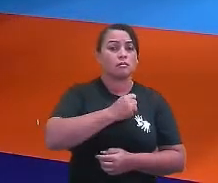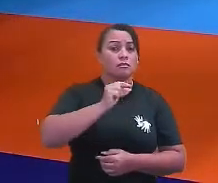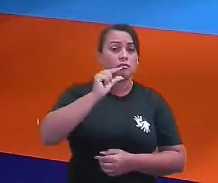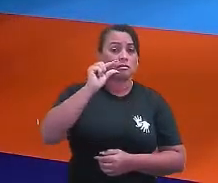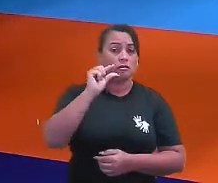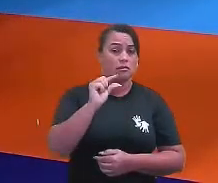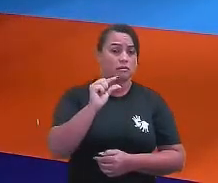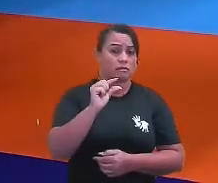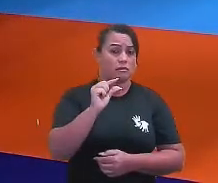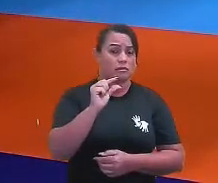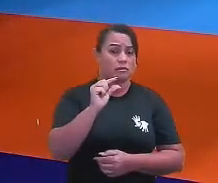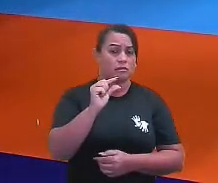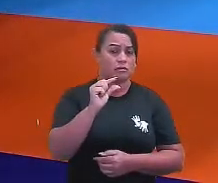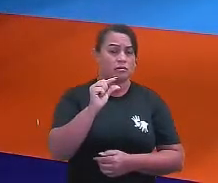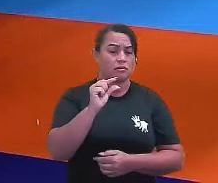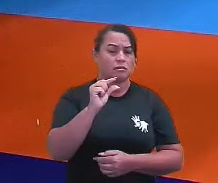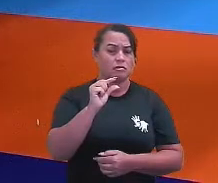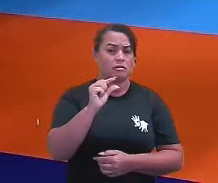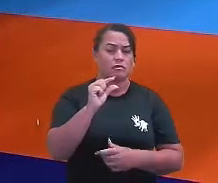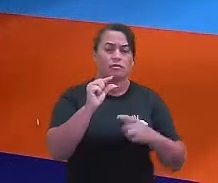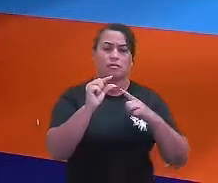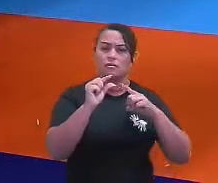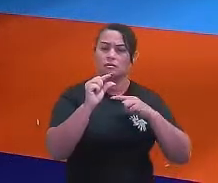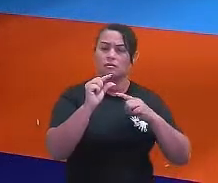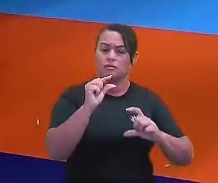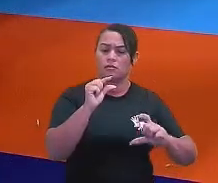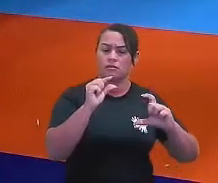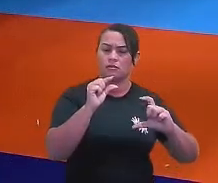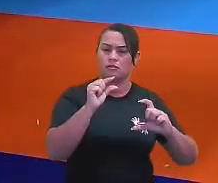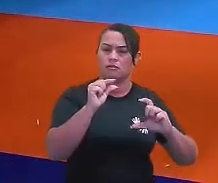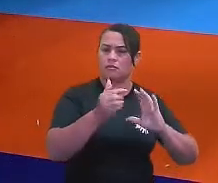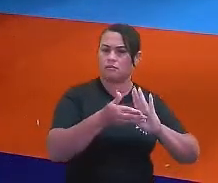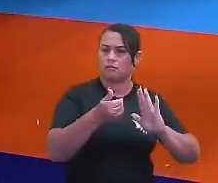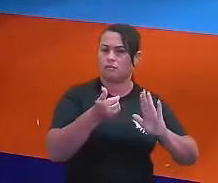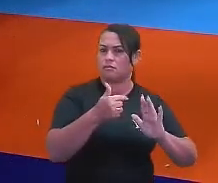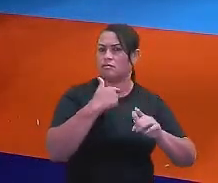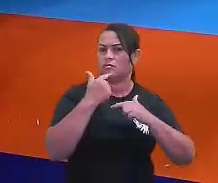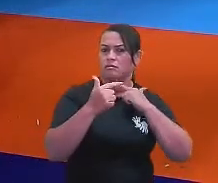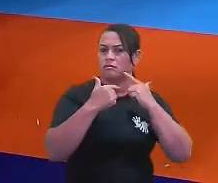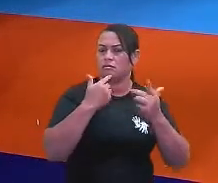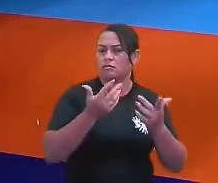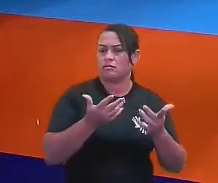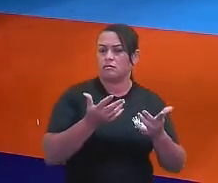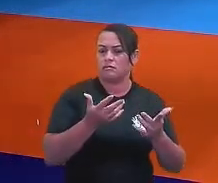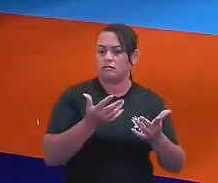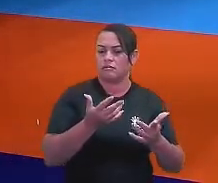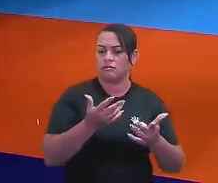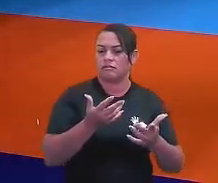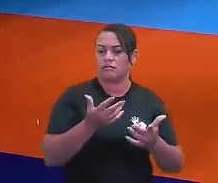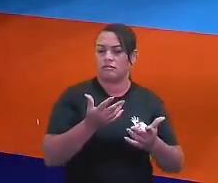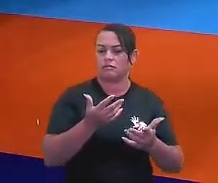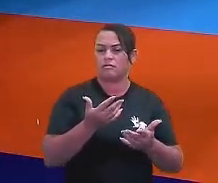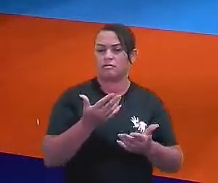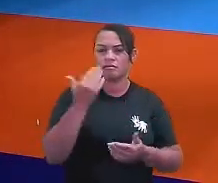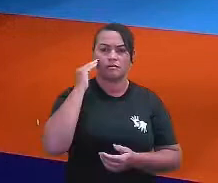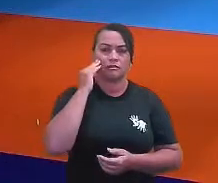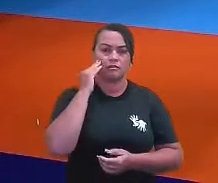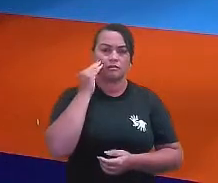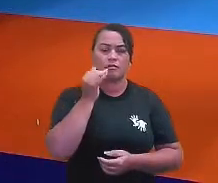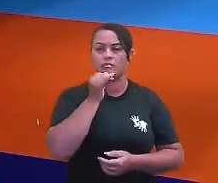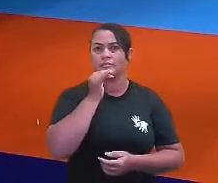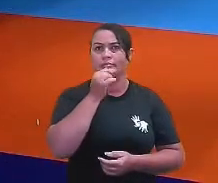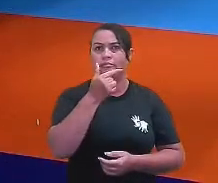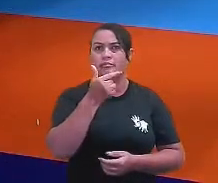menor, né? E eu vou fazer uma subtração com um número maior. Então, esse algarismo aí eu não vou poder fazer. 2